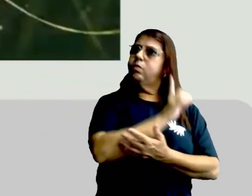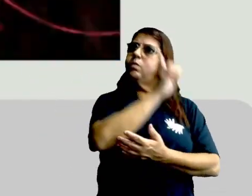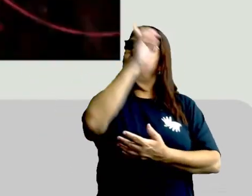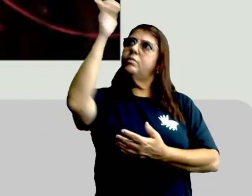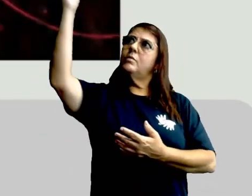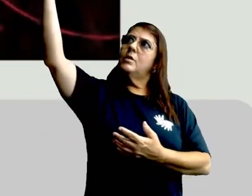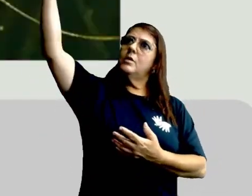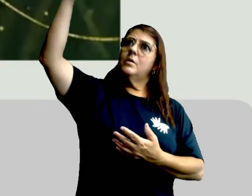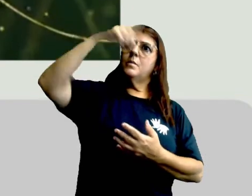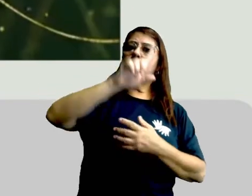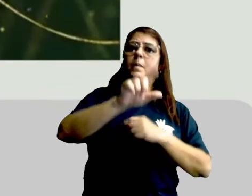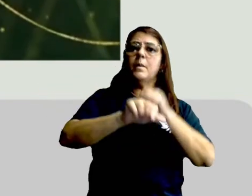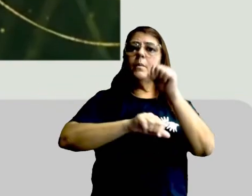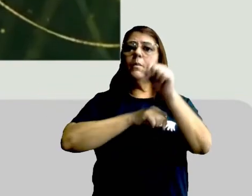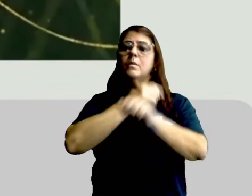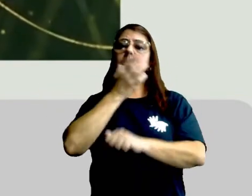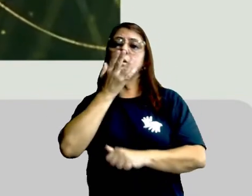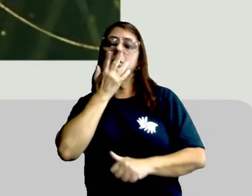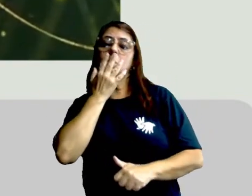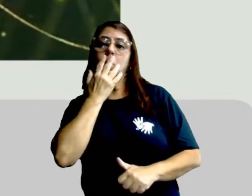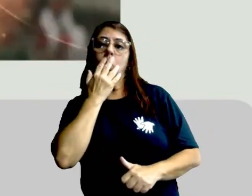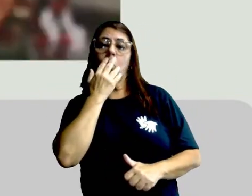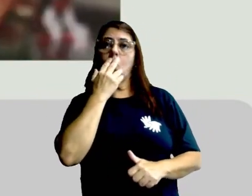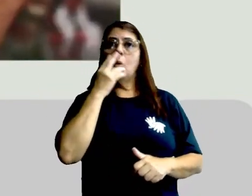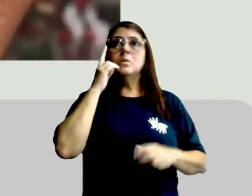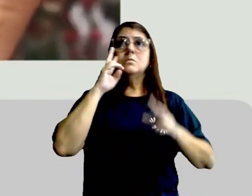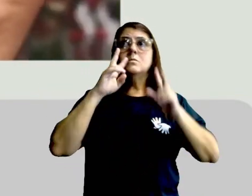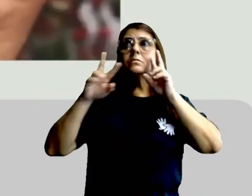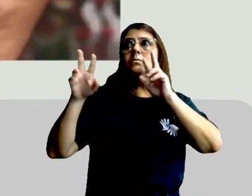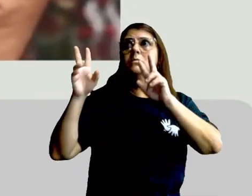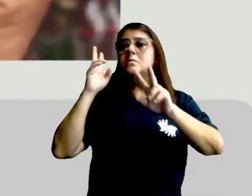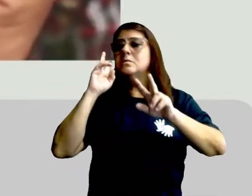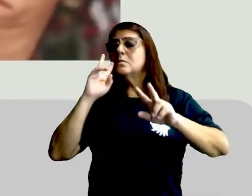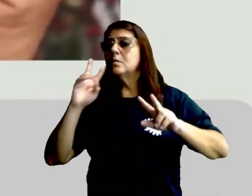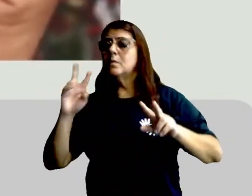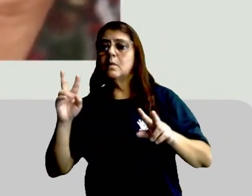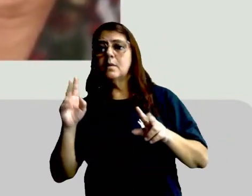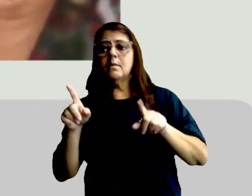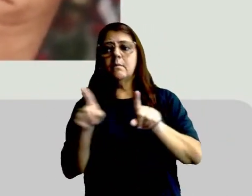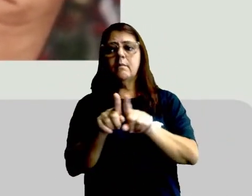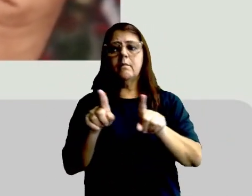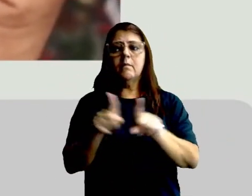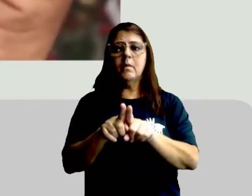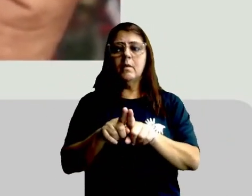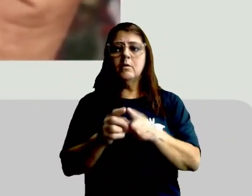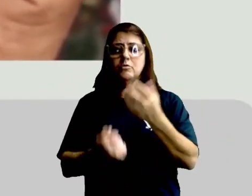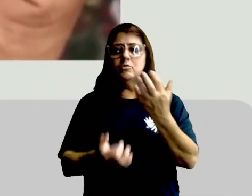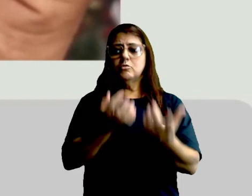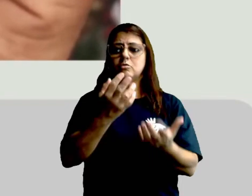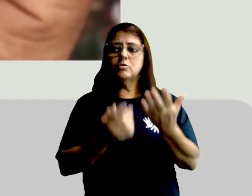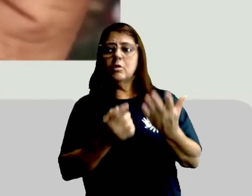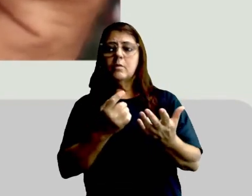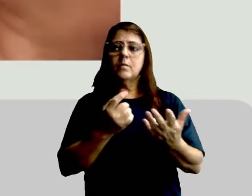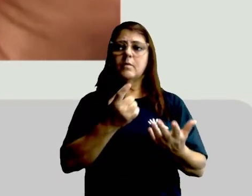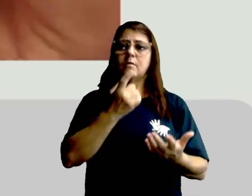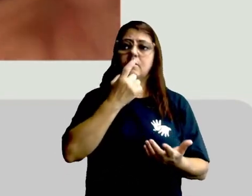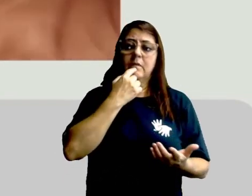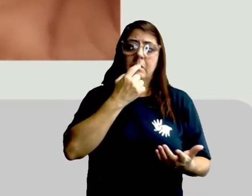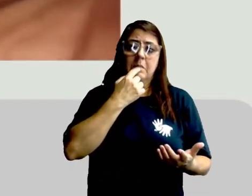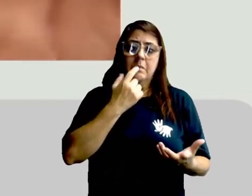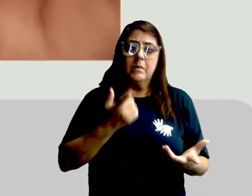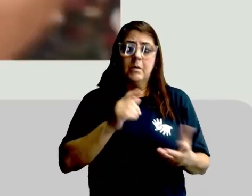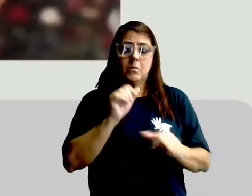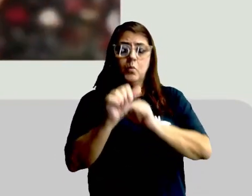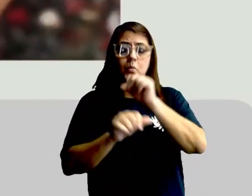curtos, mudando de cor diante dos nossos olhos. Uma chama de maçarico muda de avermelhada para azulada,